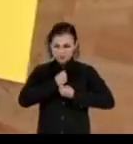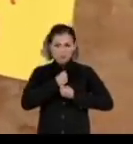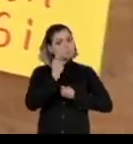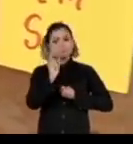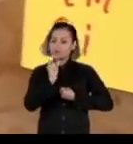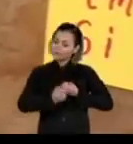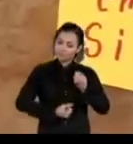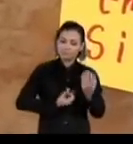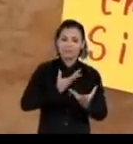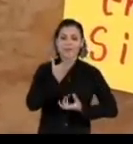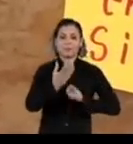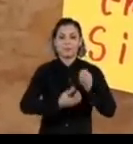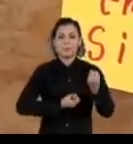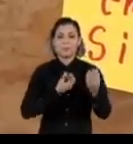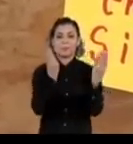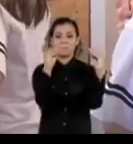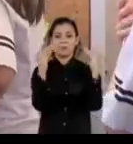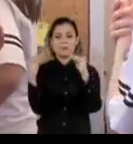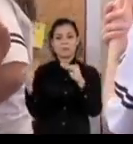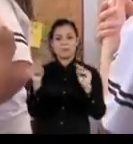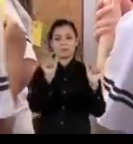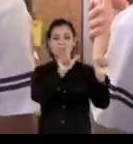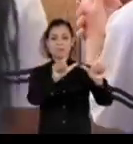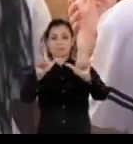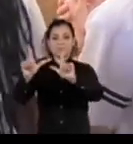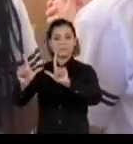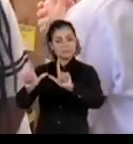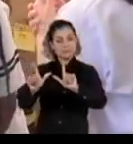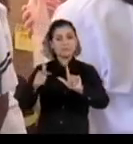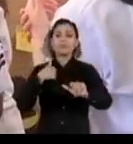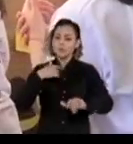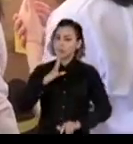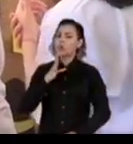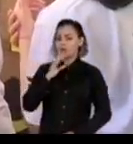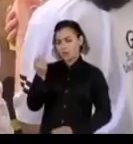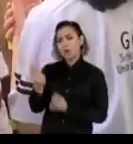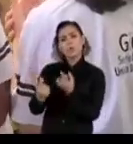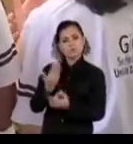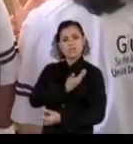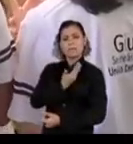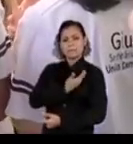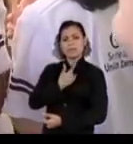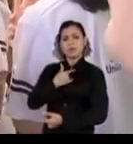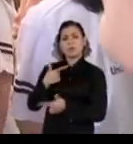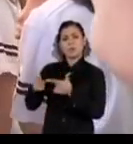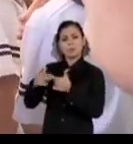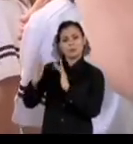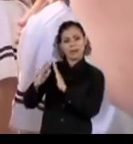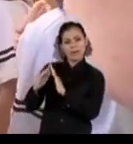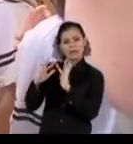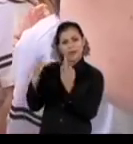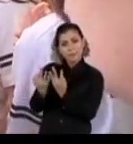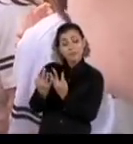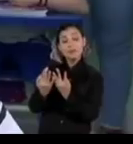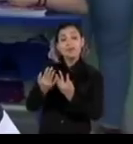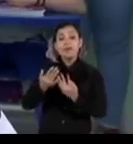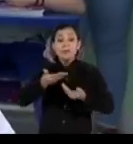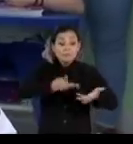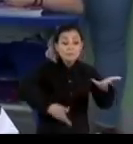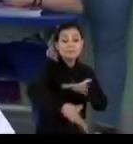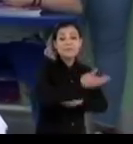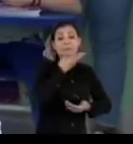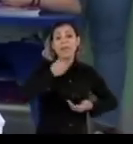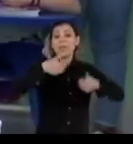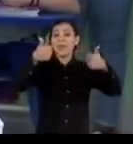nada, anotam tudo o que sentem. Eu conheço muitos amigos que estão mal, estão chateados com problemas em casa, e isso acaba melhorando o dia deles. Você